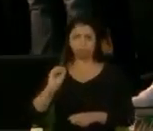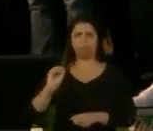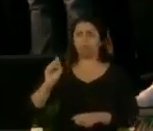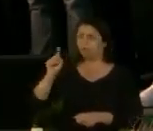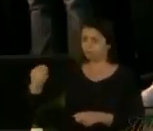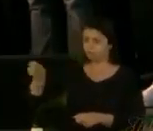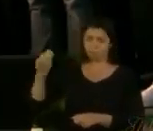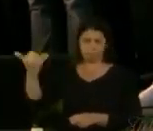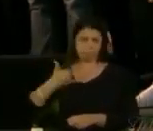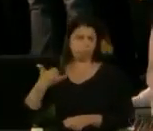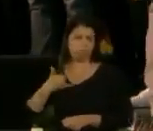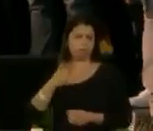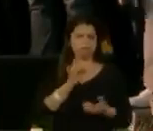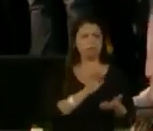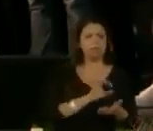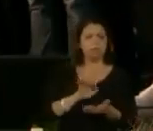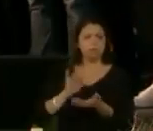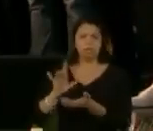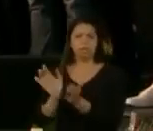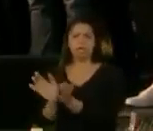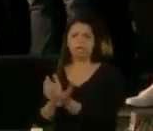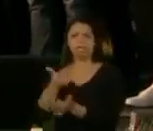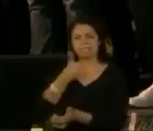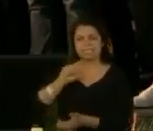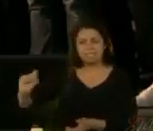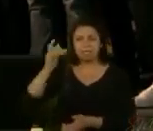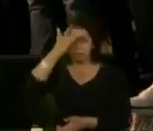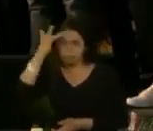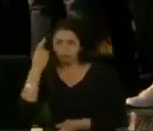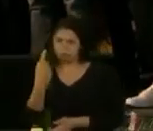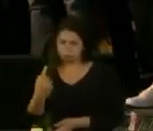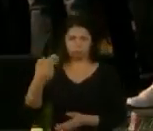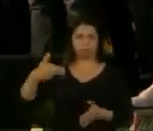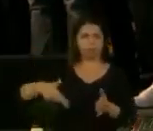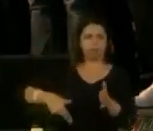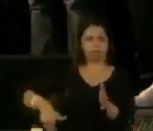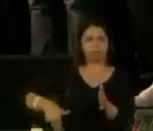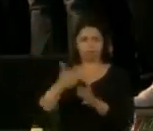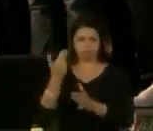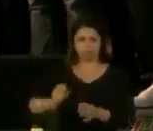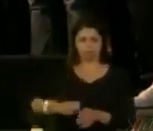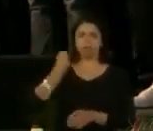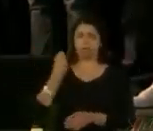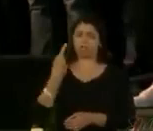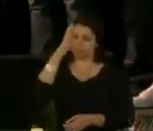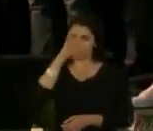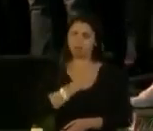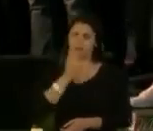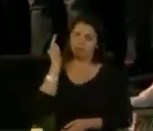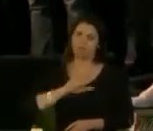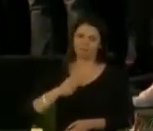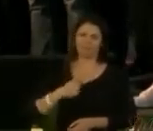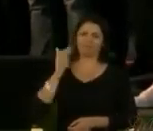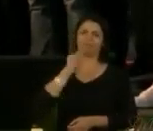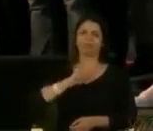100 pessoas que levou uma facada como aquela, apenas uma sobrevive. Obviamente, isso